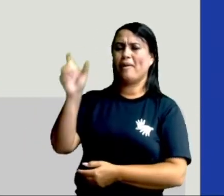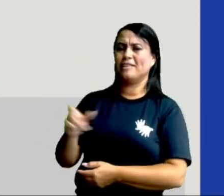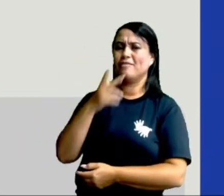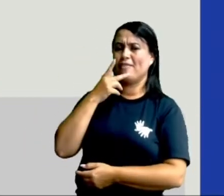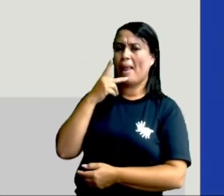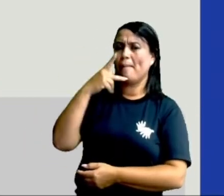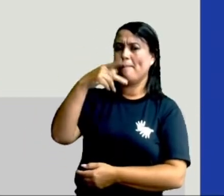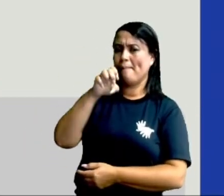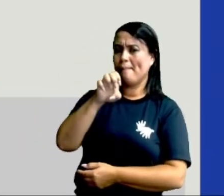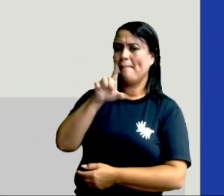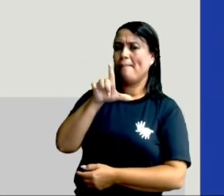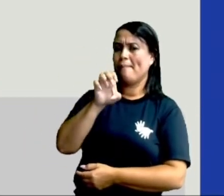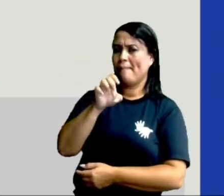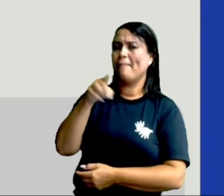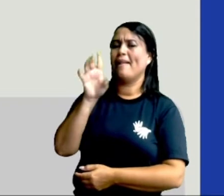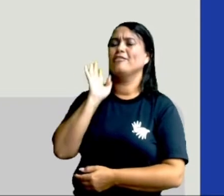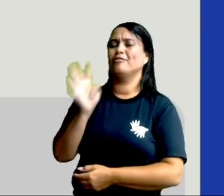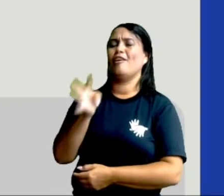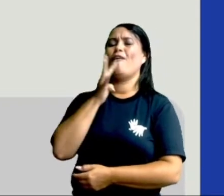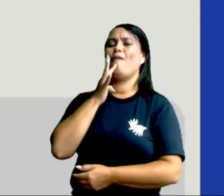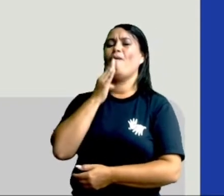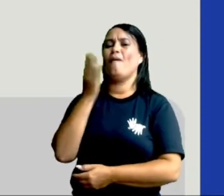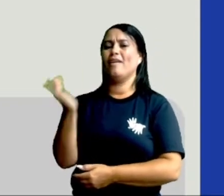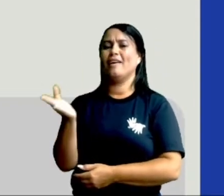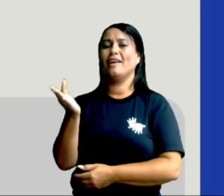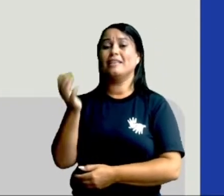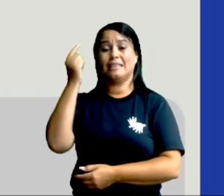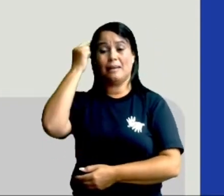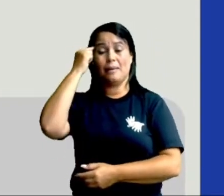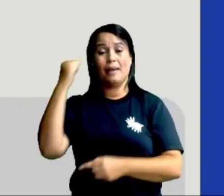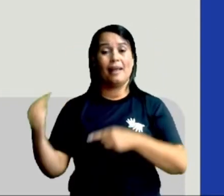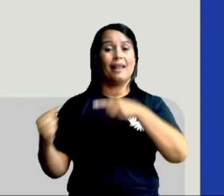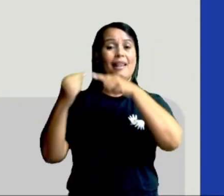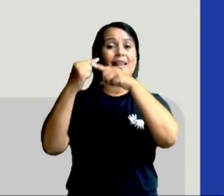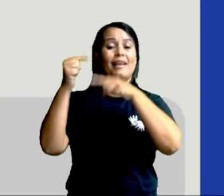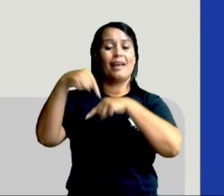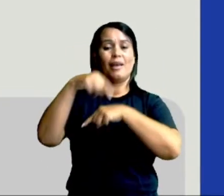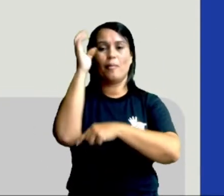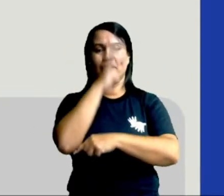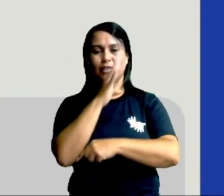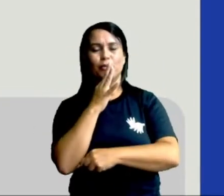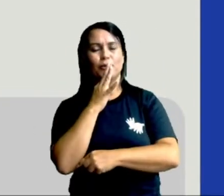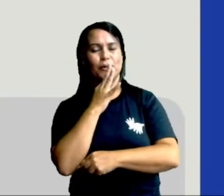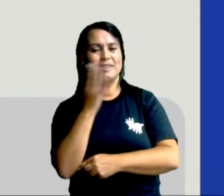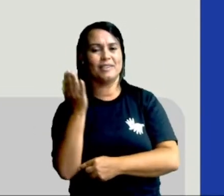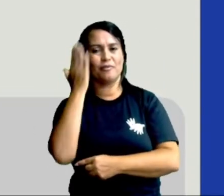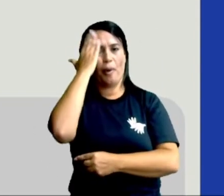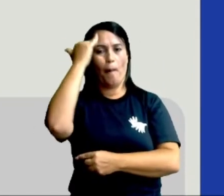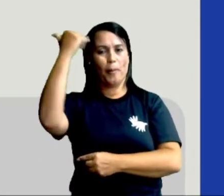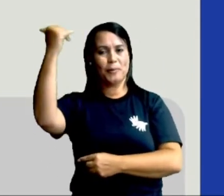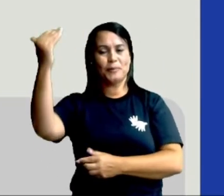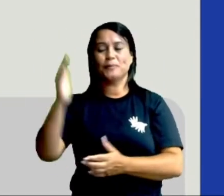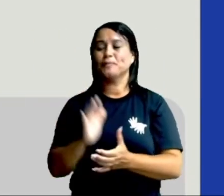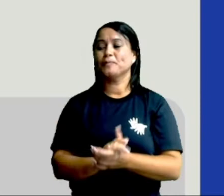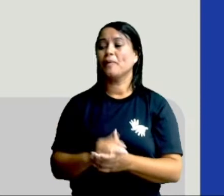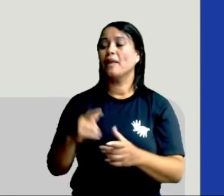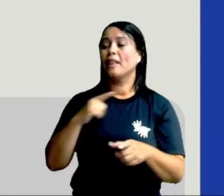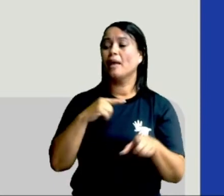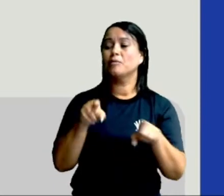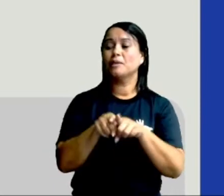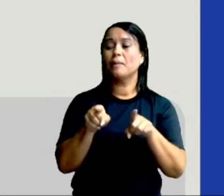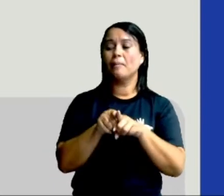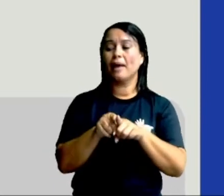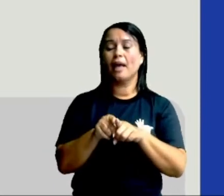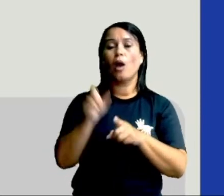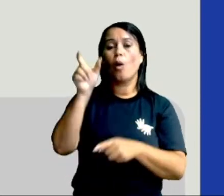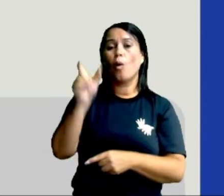Pelé, todo mundo já remete ao Brasil, porque ele é muito conhecido. Temos também outra